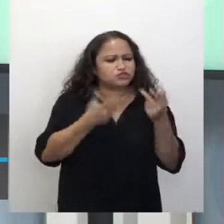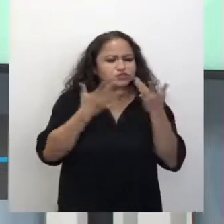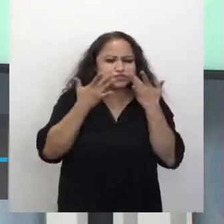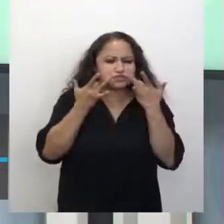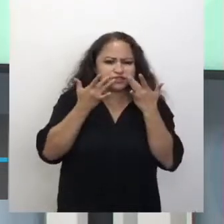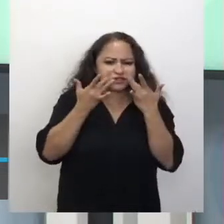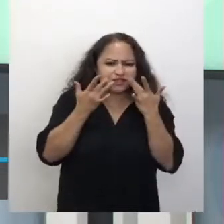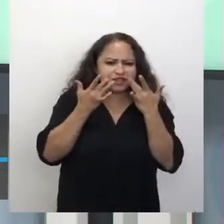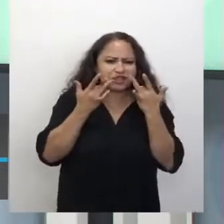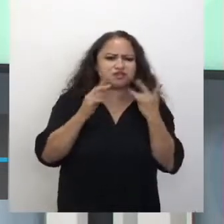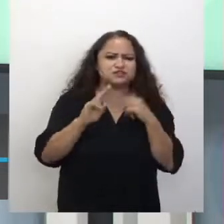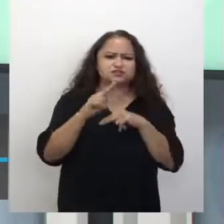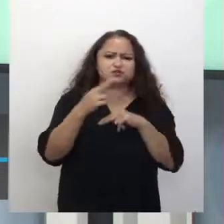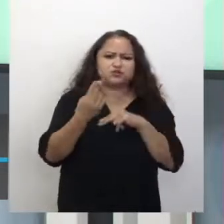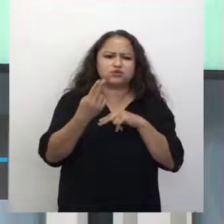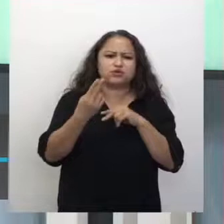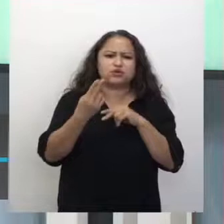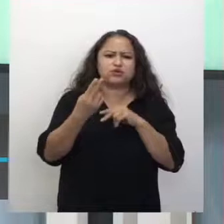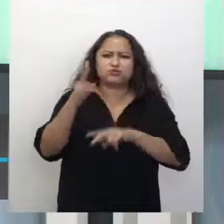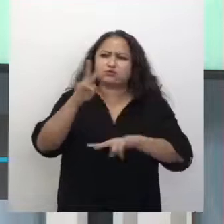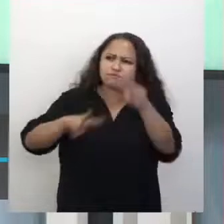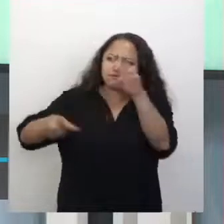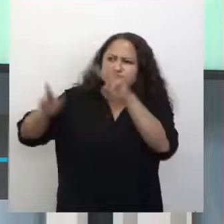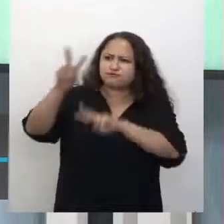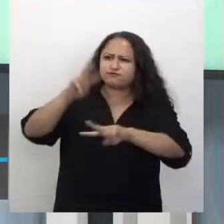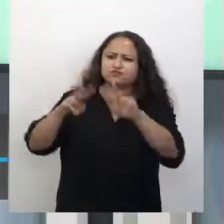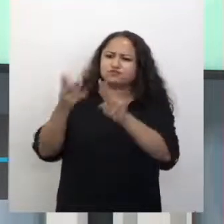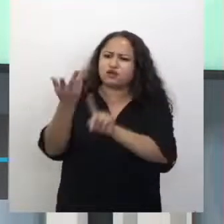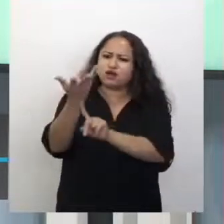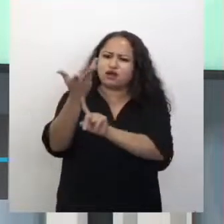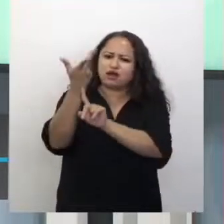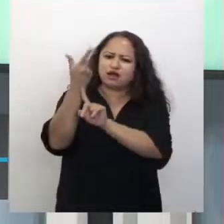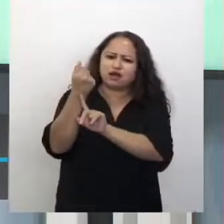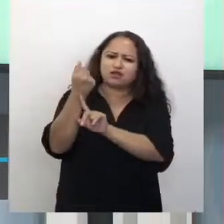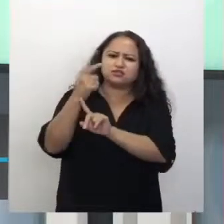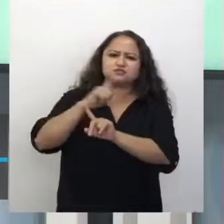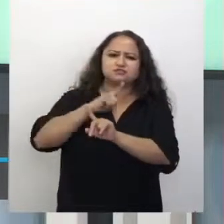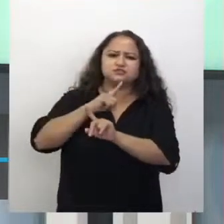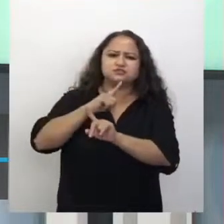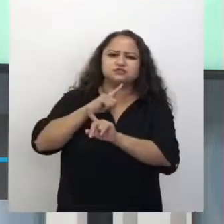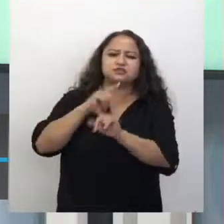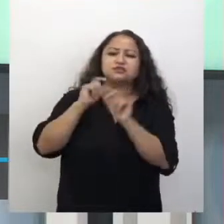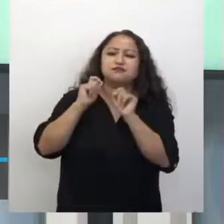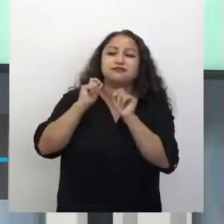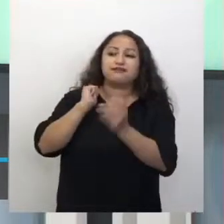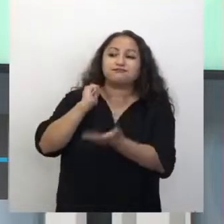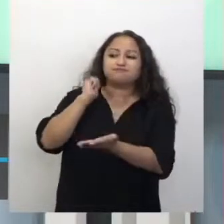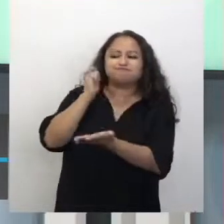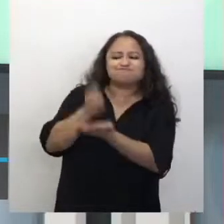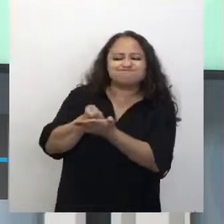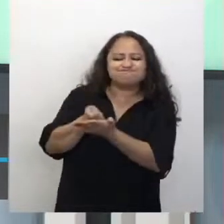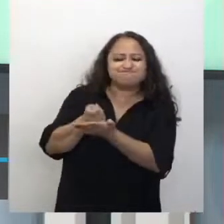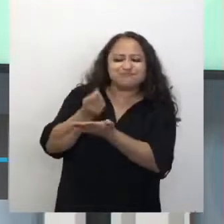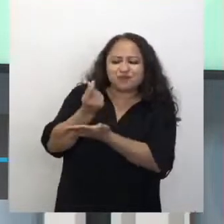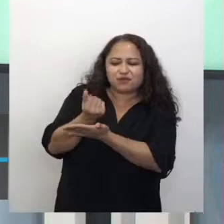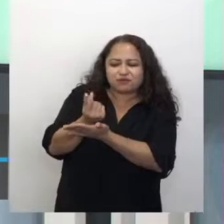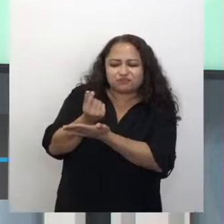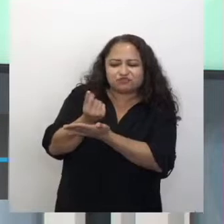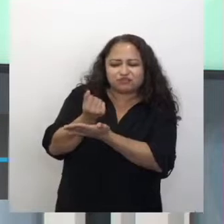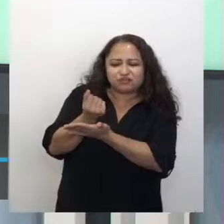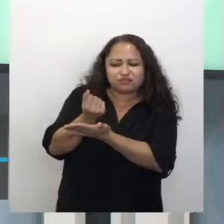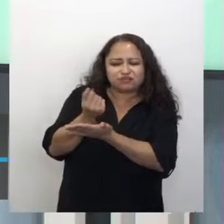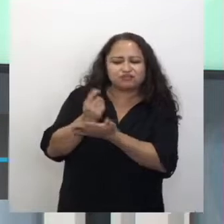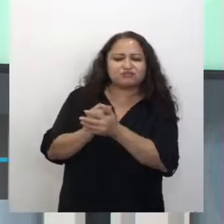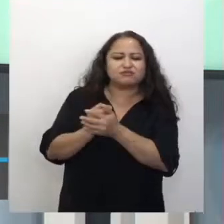uma exposição em arte visual, aparece lá, patrocinadores, geralmente aqueles grupos maiores, né? Fulano de tal, Beltrano, Cicrano.